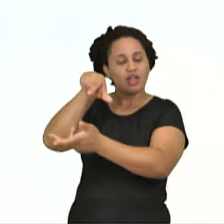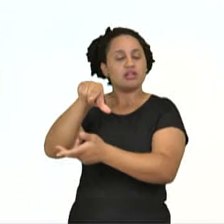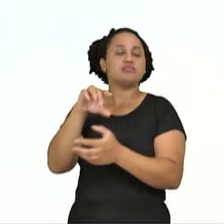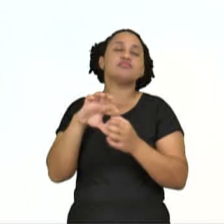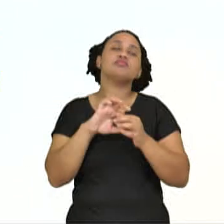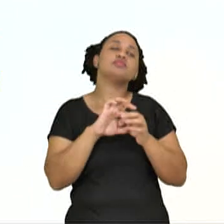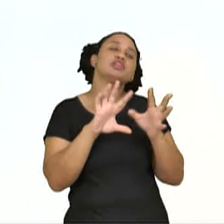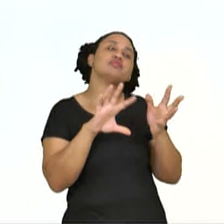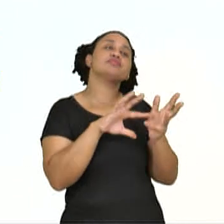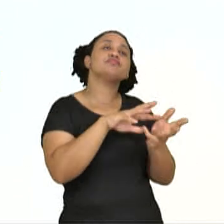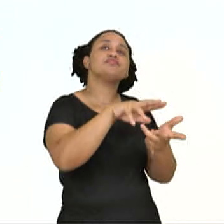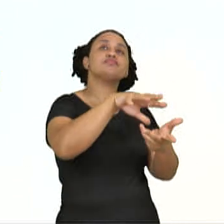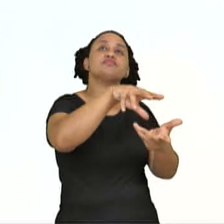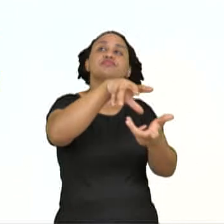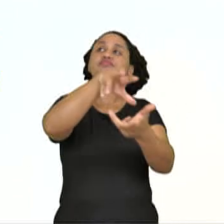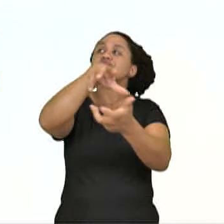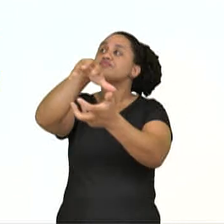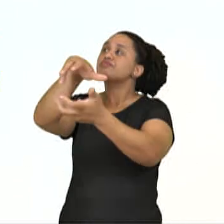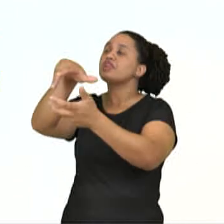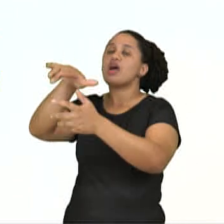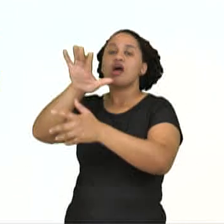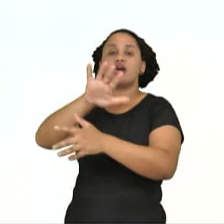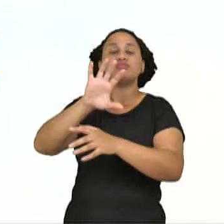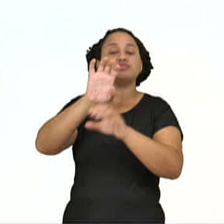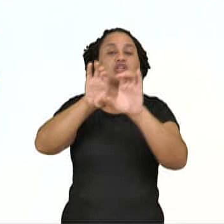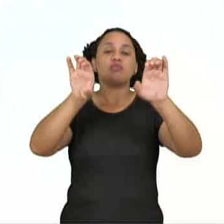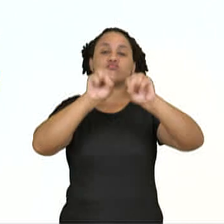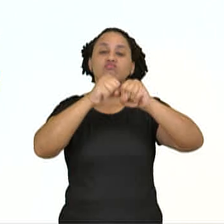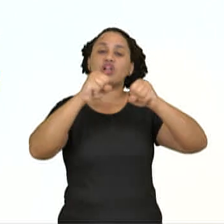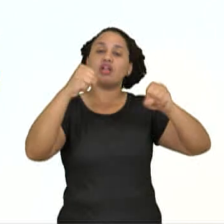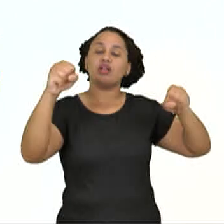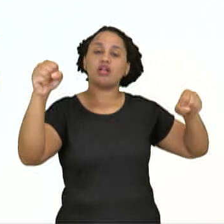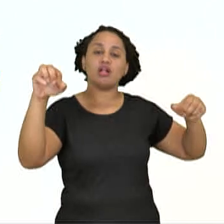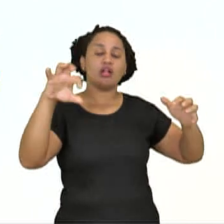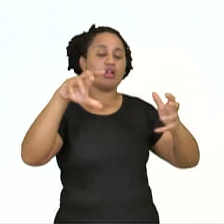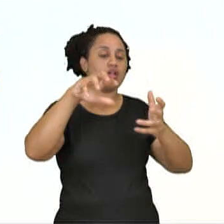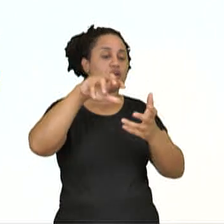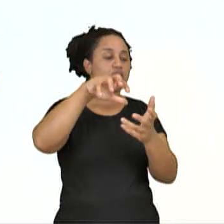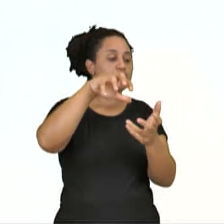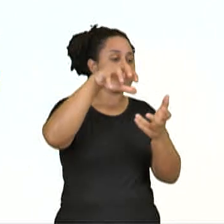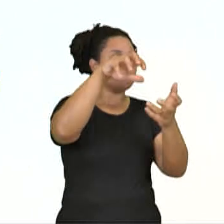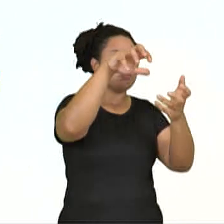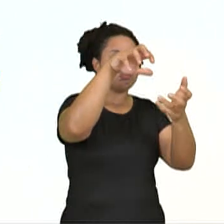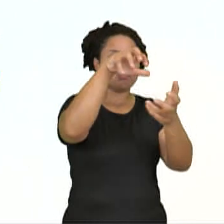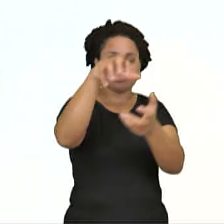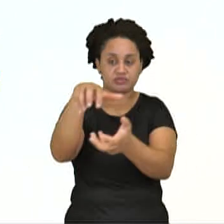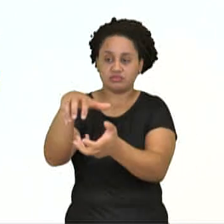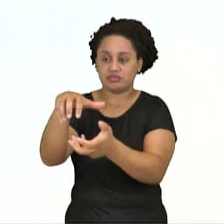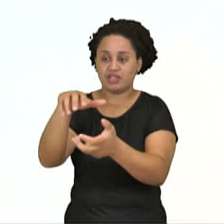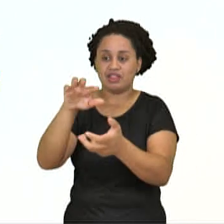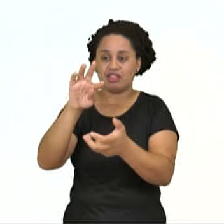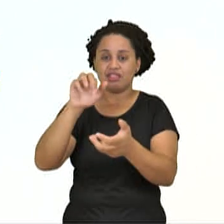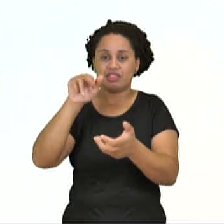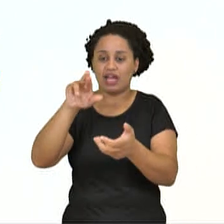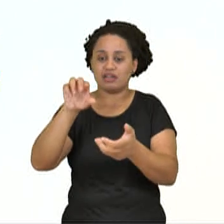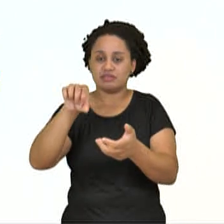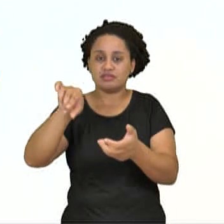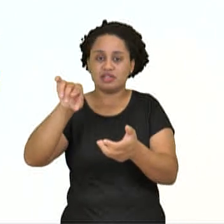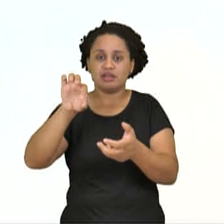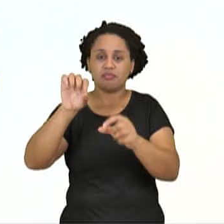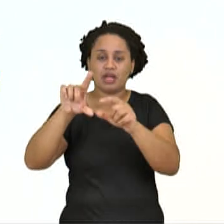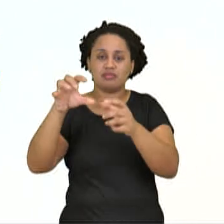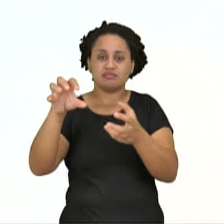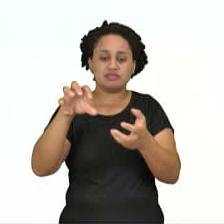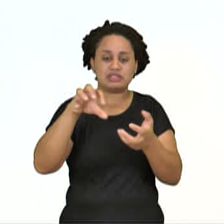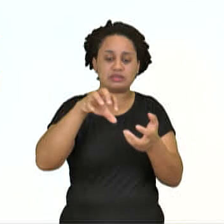andava solto pelos céus imensos, até cair no campo gravitacional de Tar. Chegara quente envolto